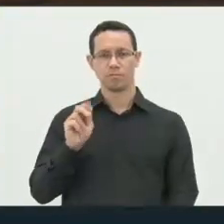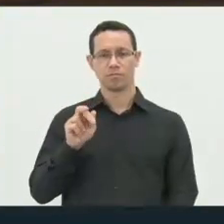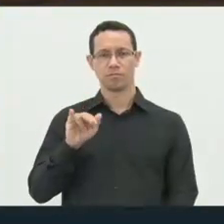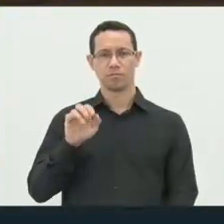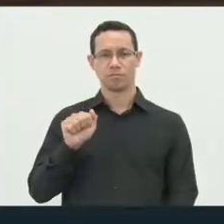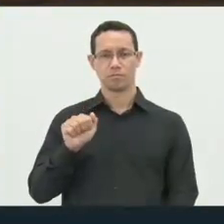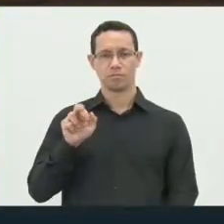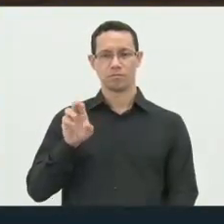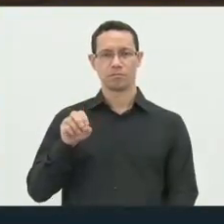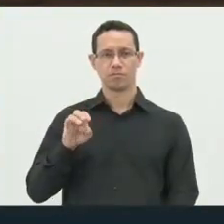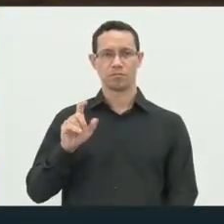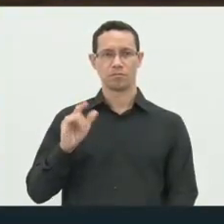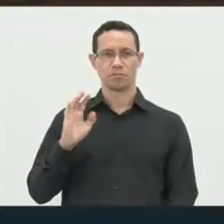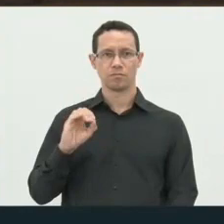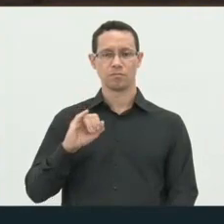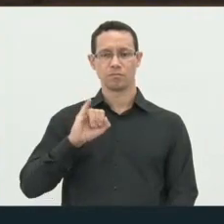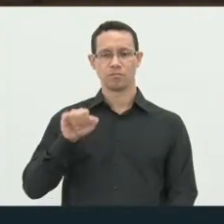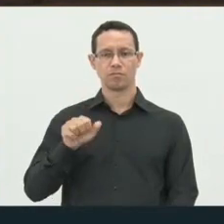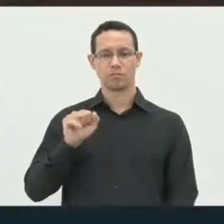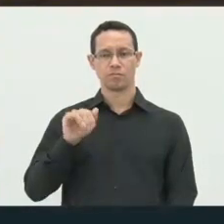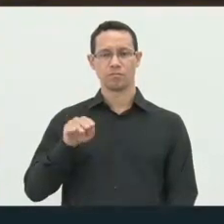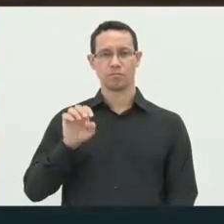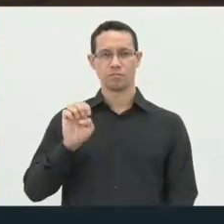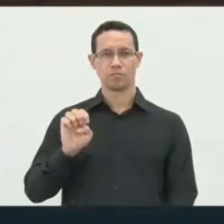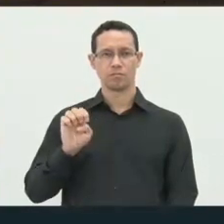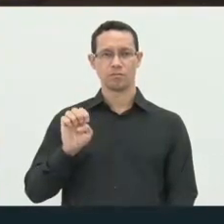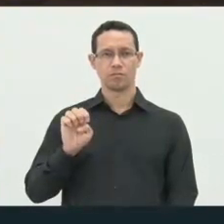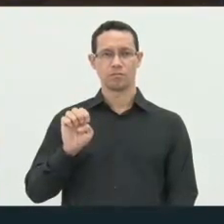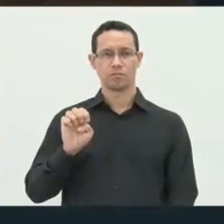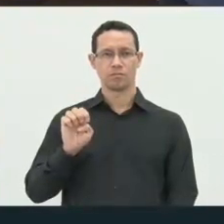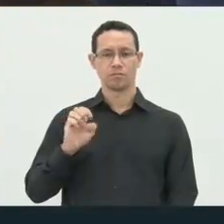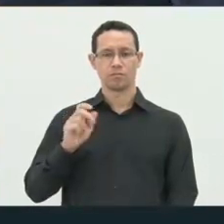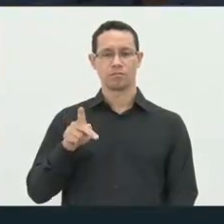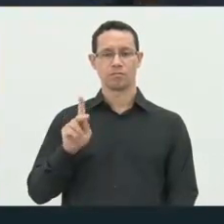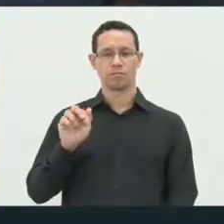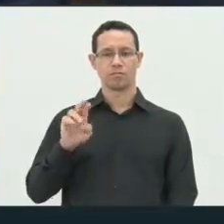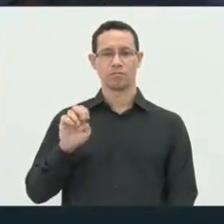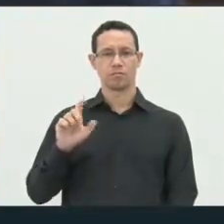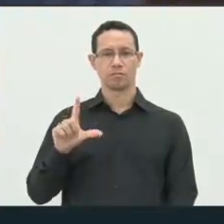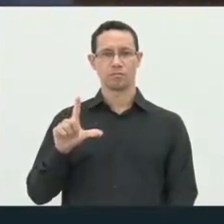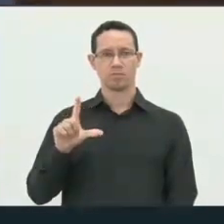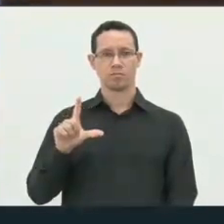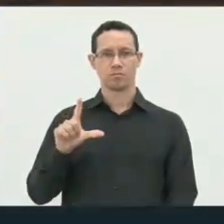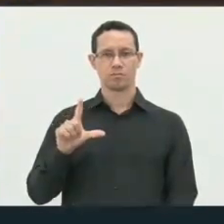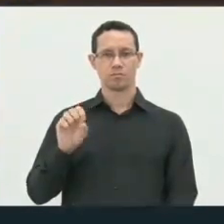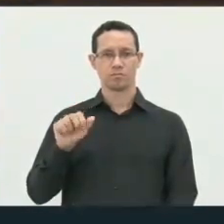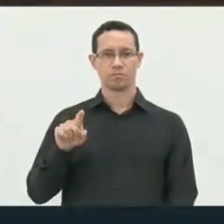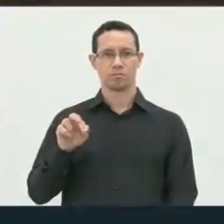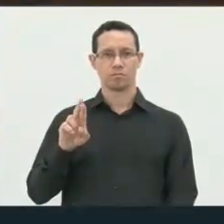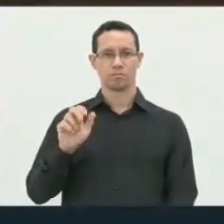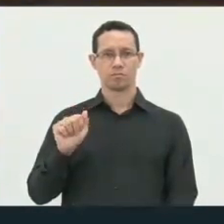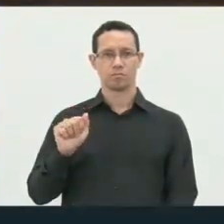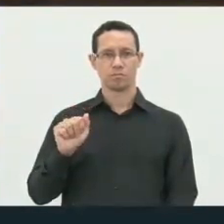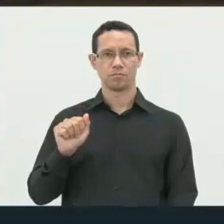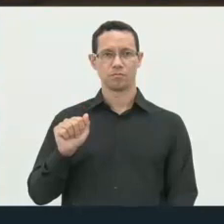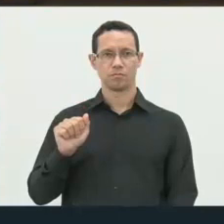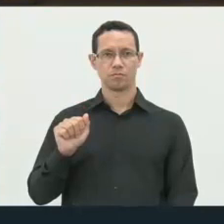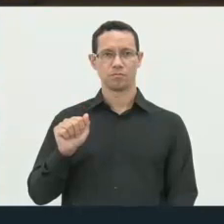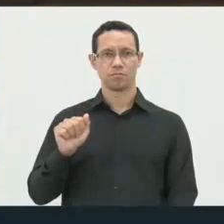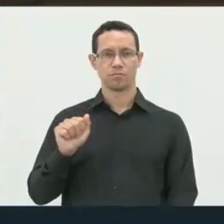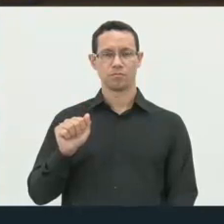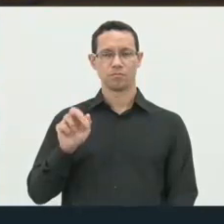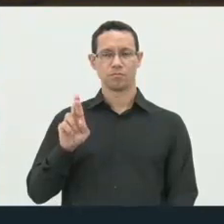PSD Jaime Júnior republicanos carol ribeiro PSDB Sandra Gileno patriota